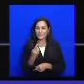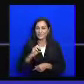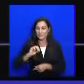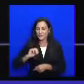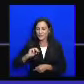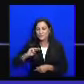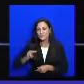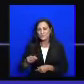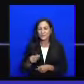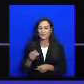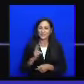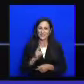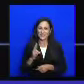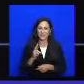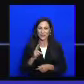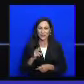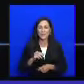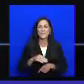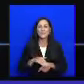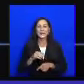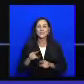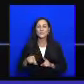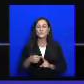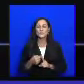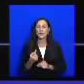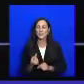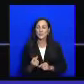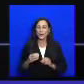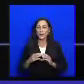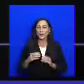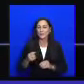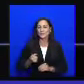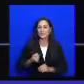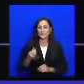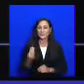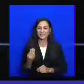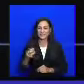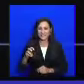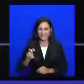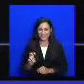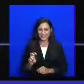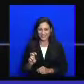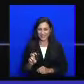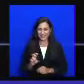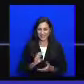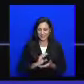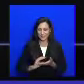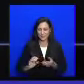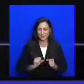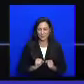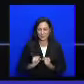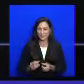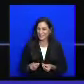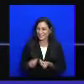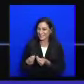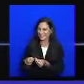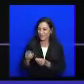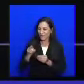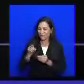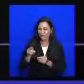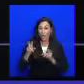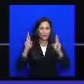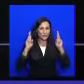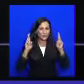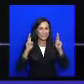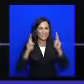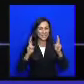20 milhões de reais. Vem chegando mais uma bola, 35, número 35. Esse prêmio pode ser seu. Cruza